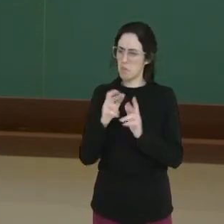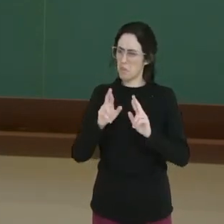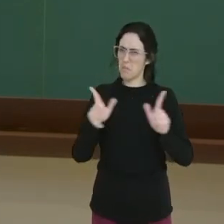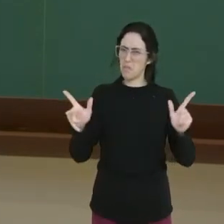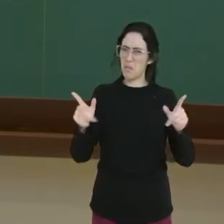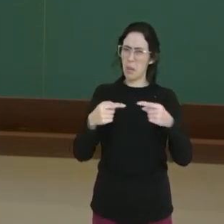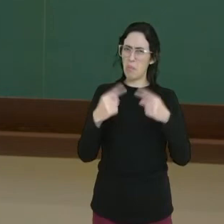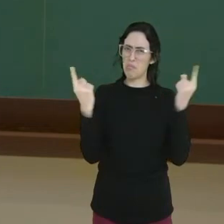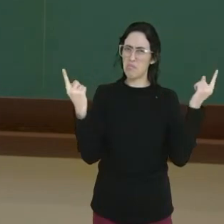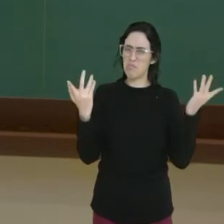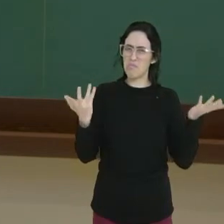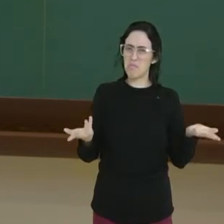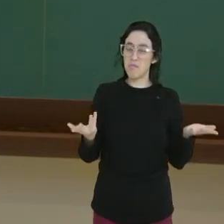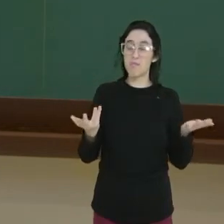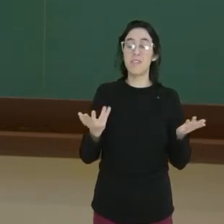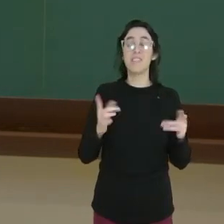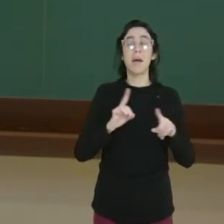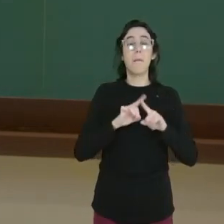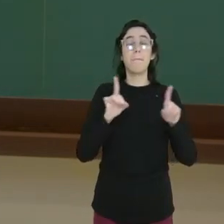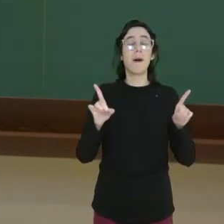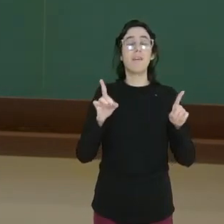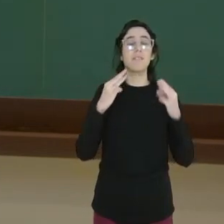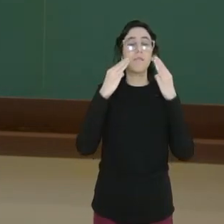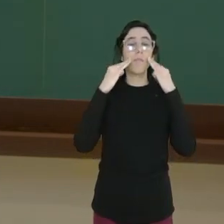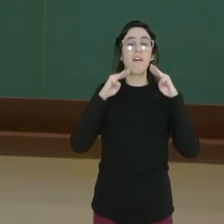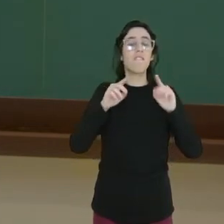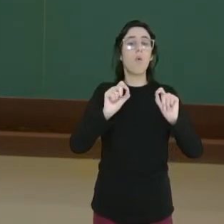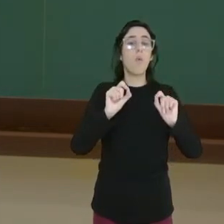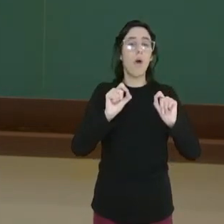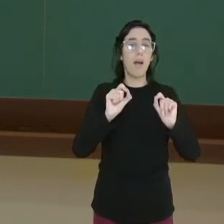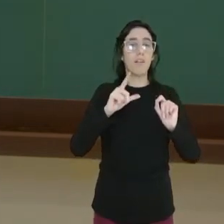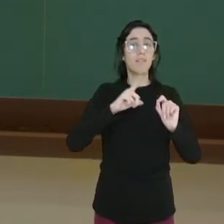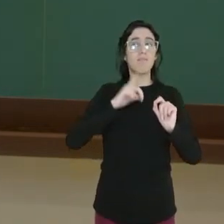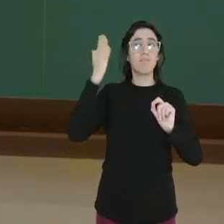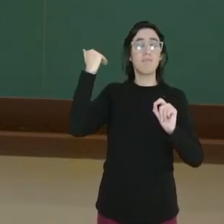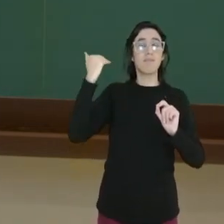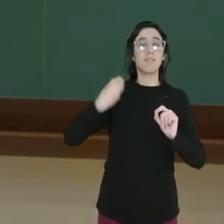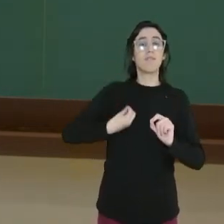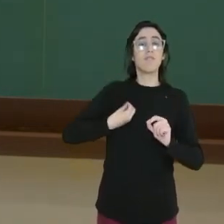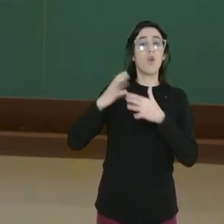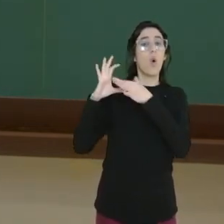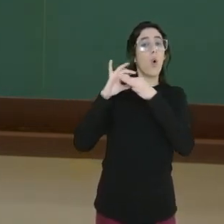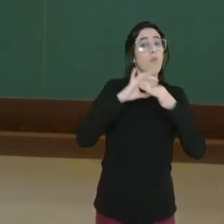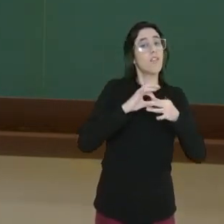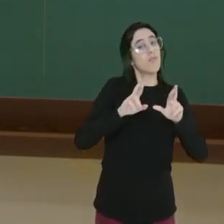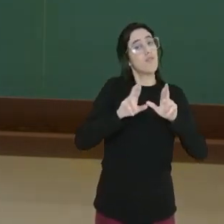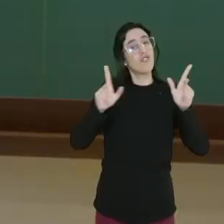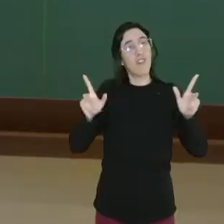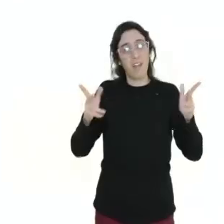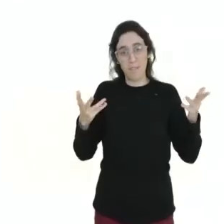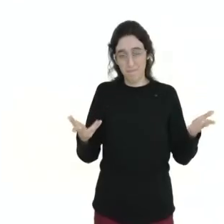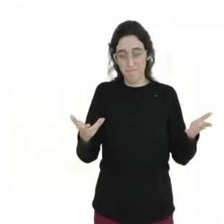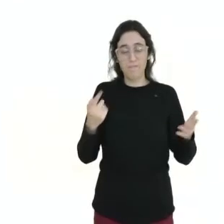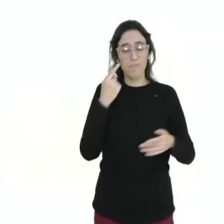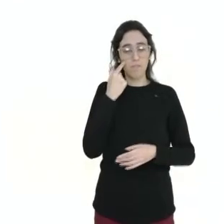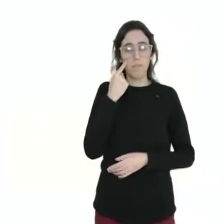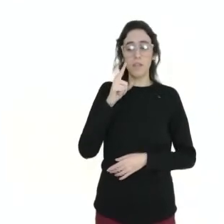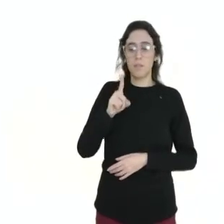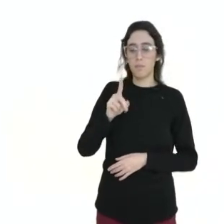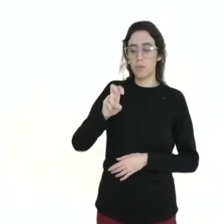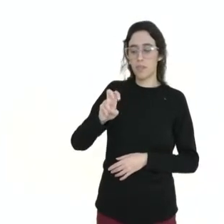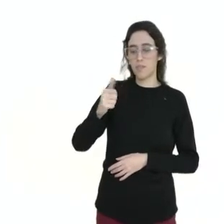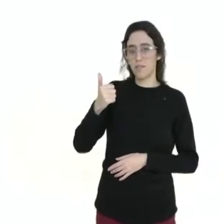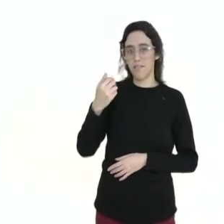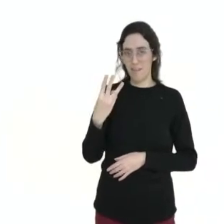é que ele está refletindo sobre a política a partir de um contexto específico. Então vejam só, em 1513, quando